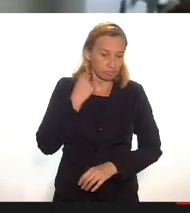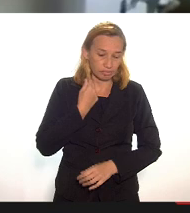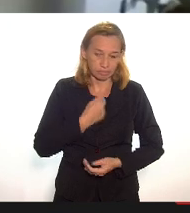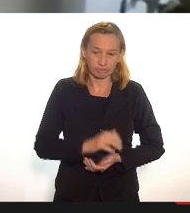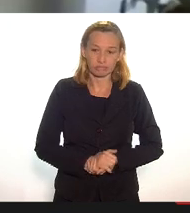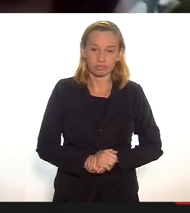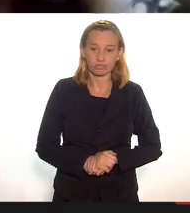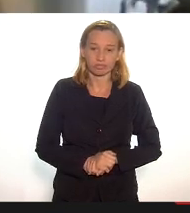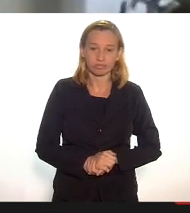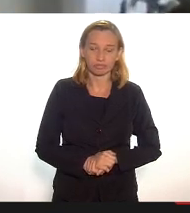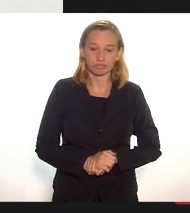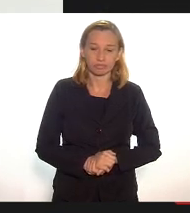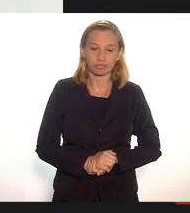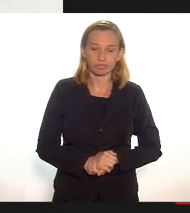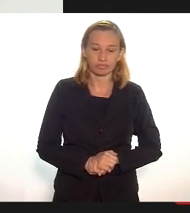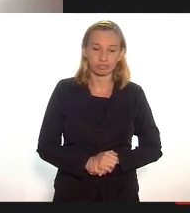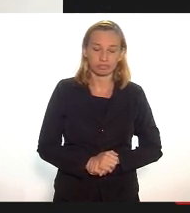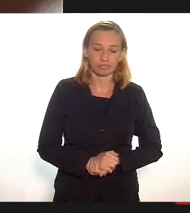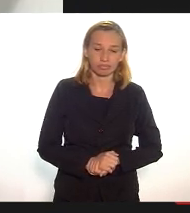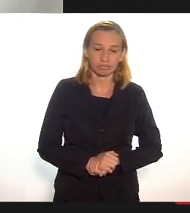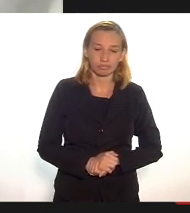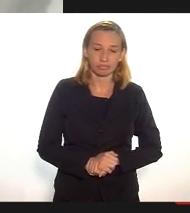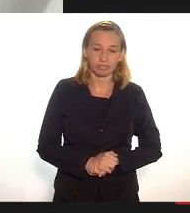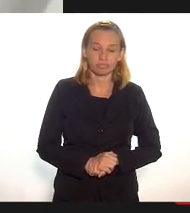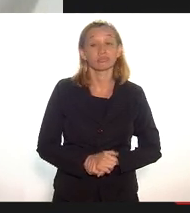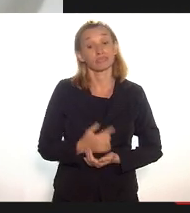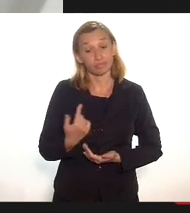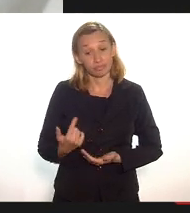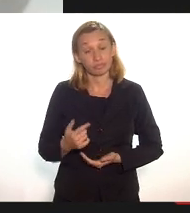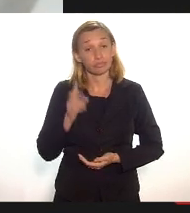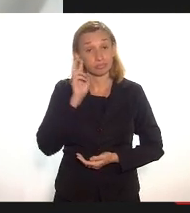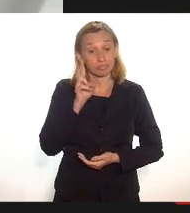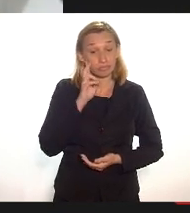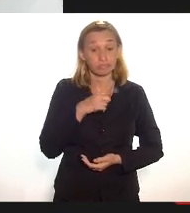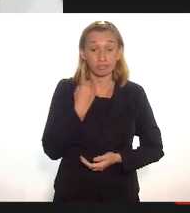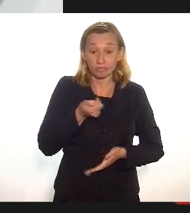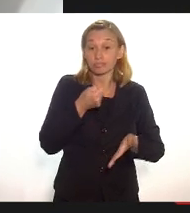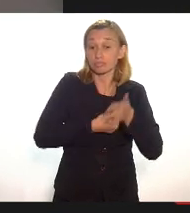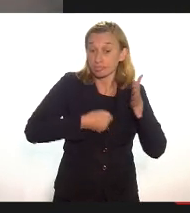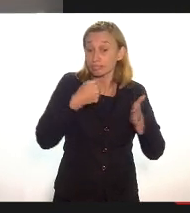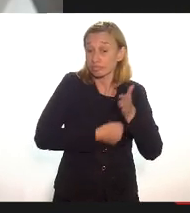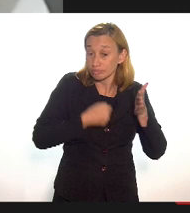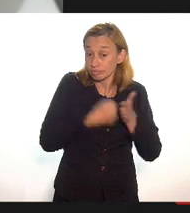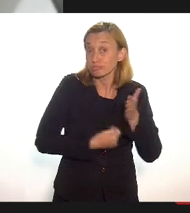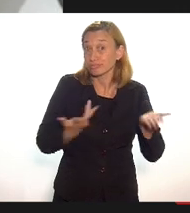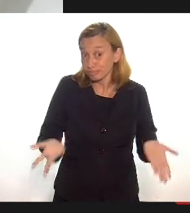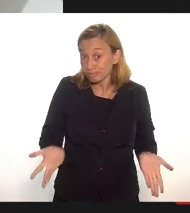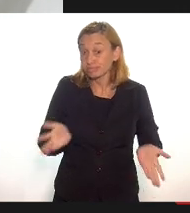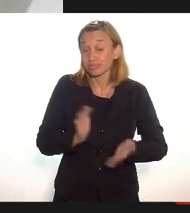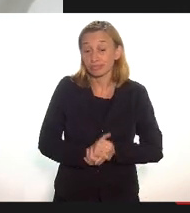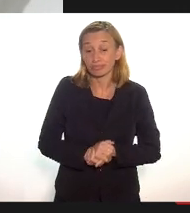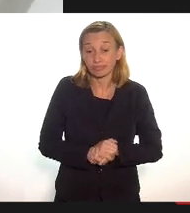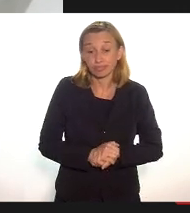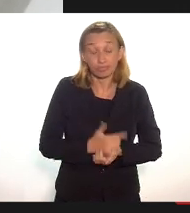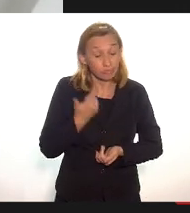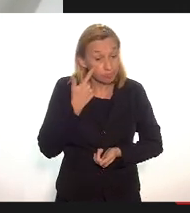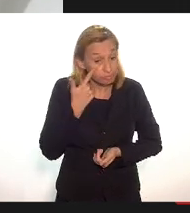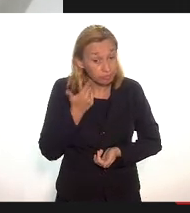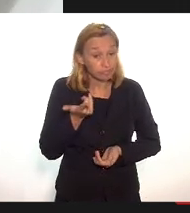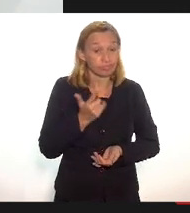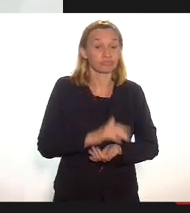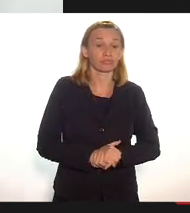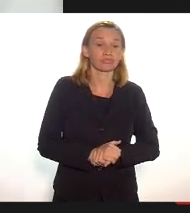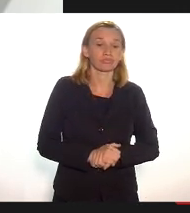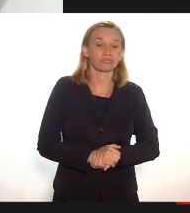Loura. As nossas peregrinações. A Zaira, um monte de... Eu estou vendo a